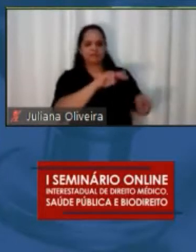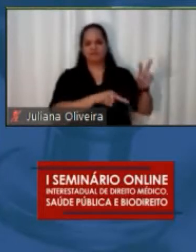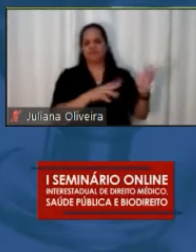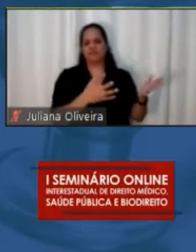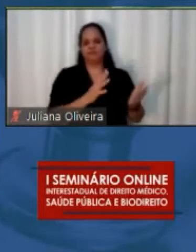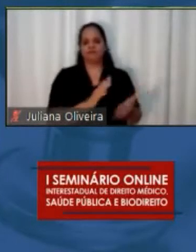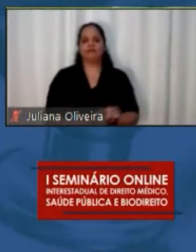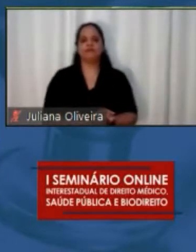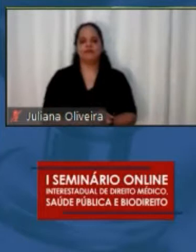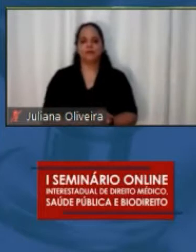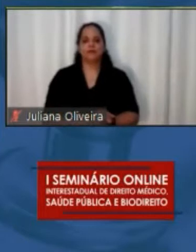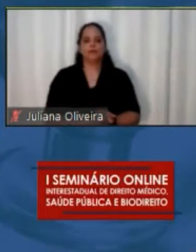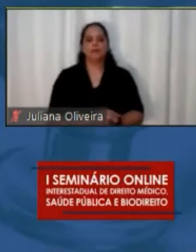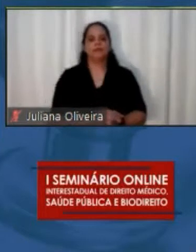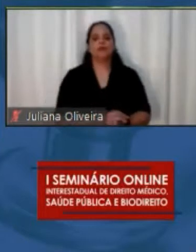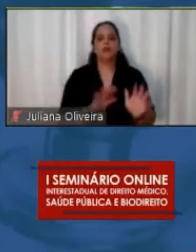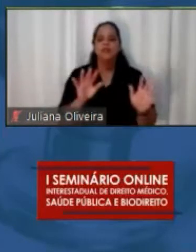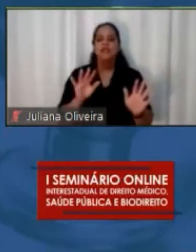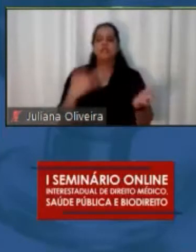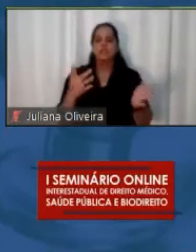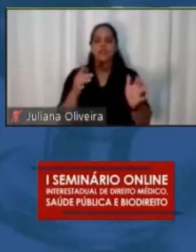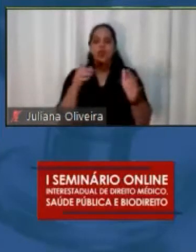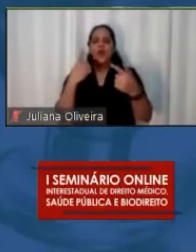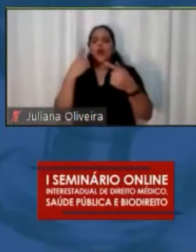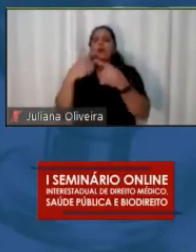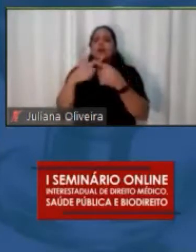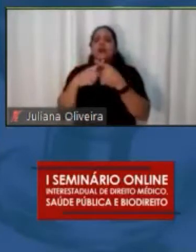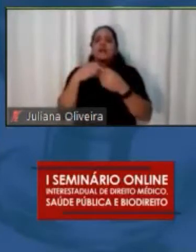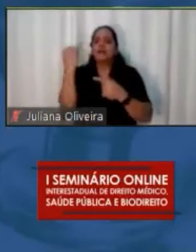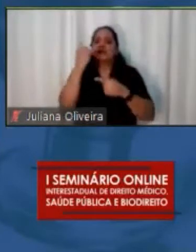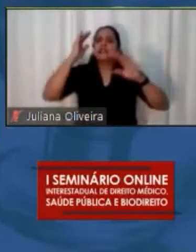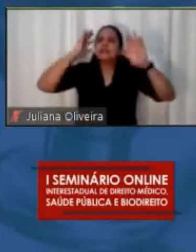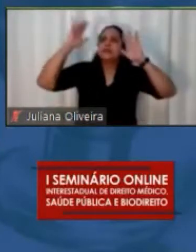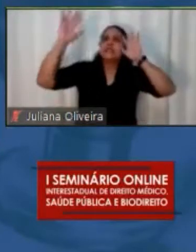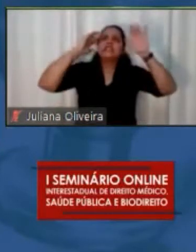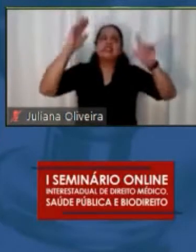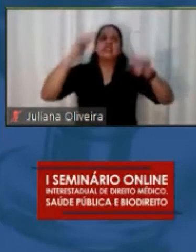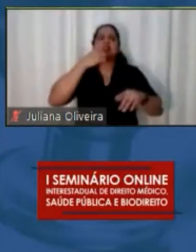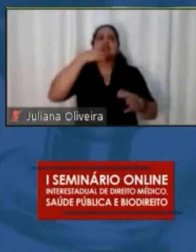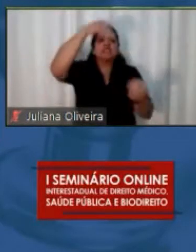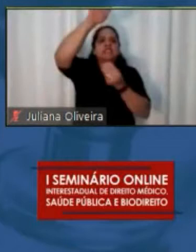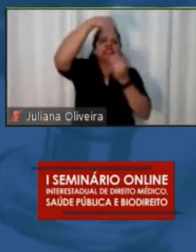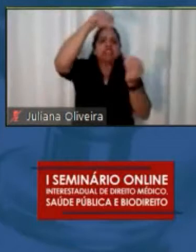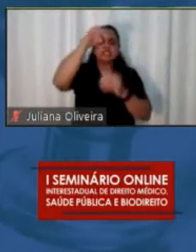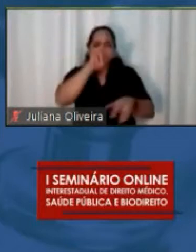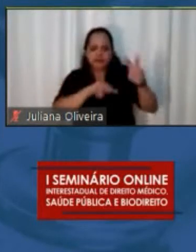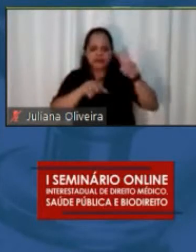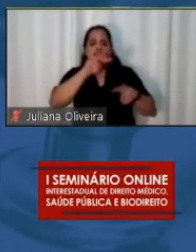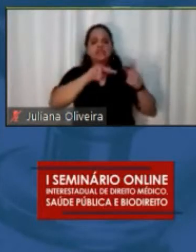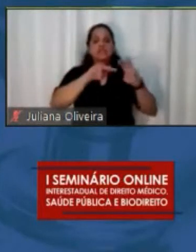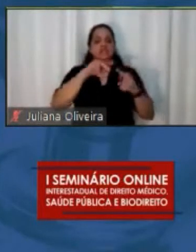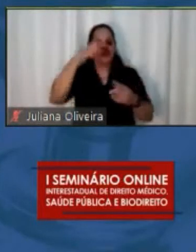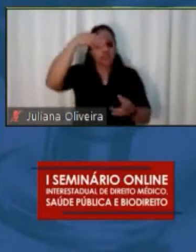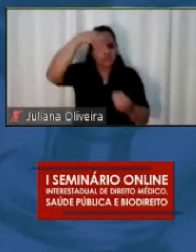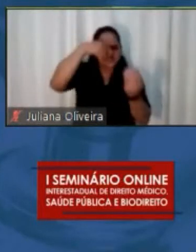Então, por que nós temos que pensar no programa de gerenciamento de sangue? Porque o sangue é um produto caro, que tem riscos